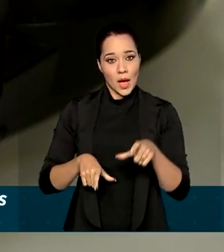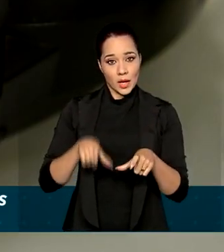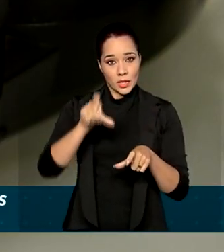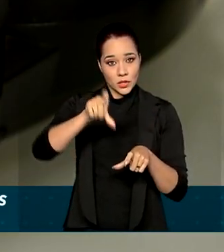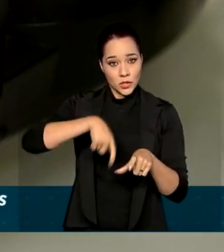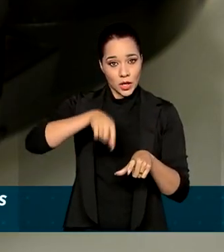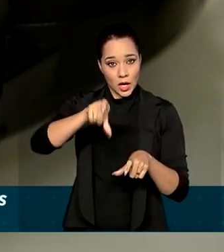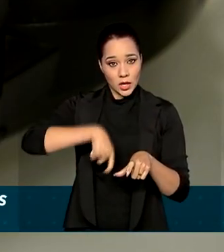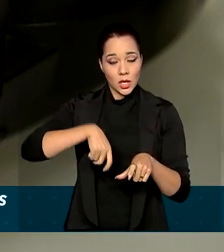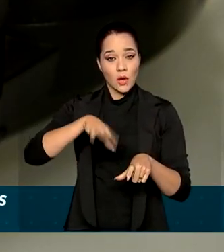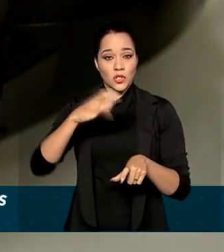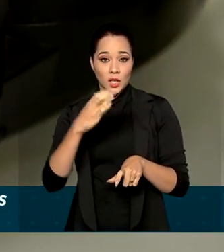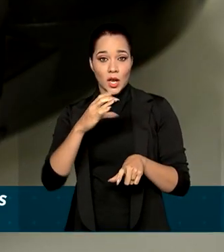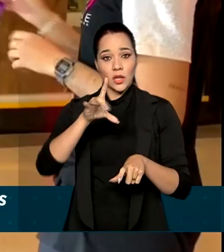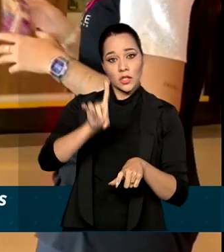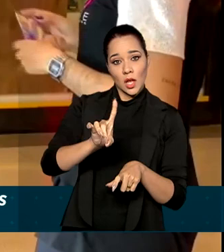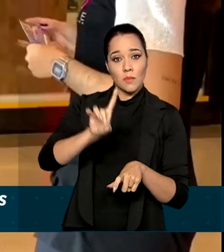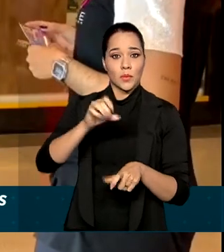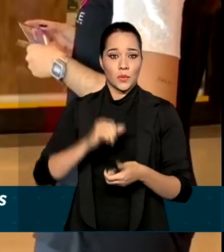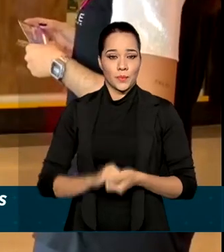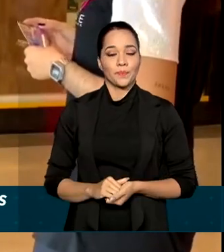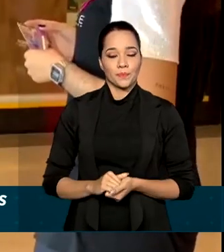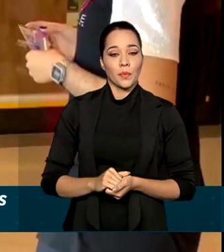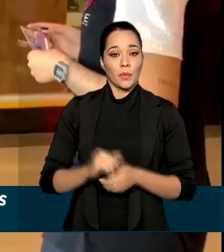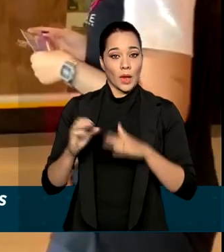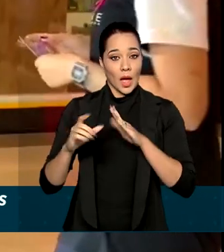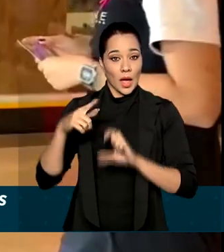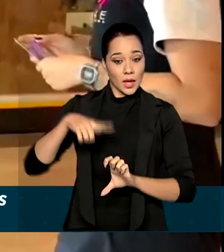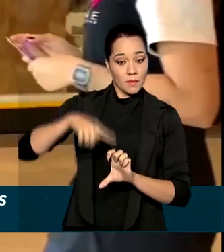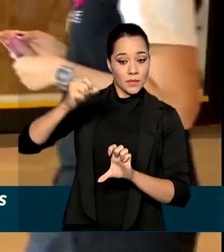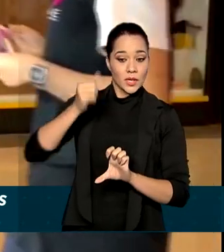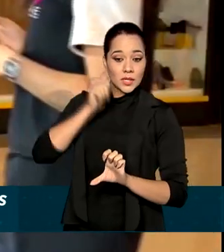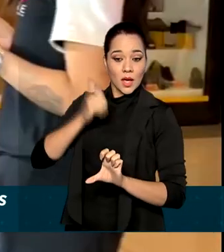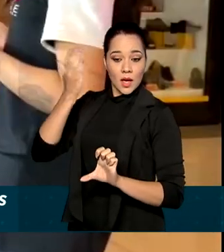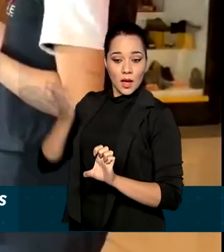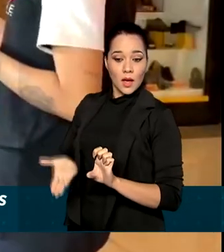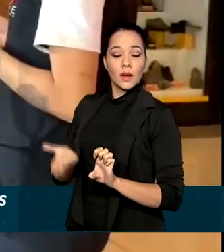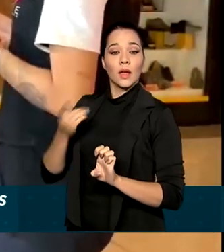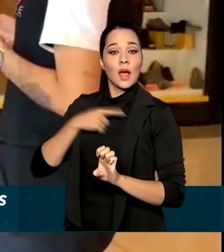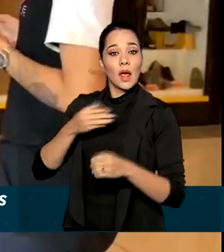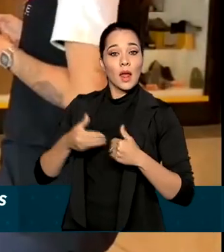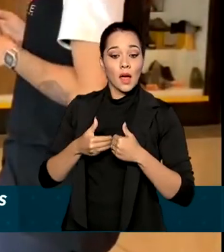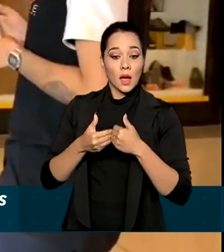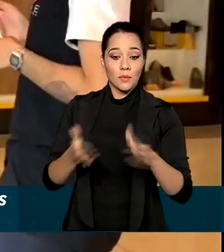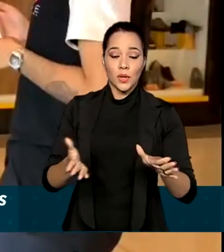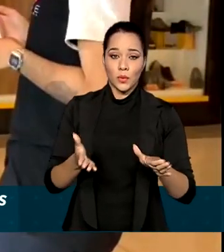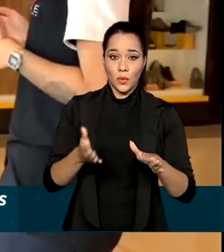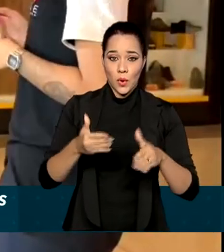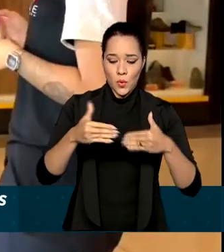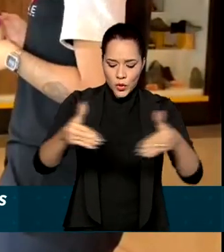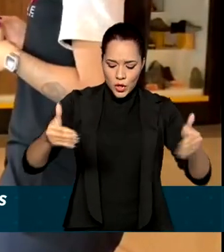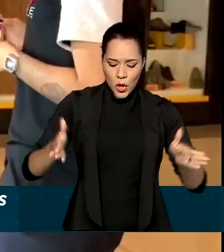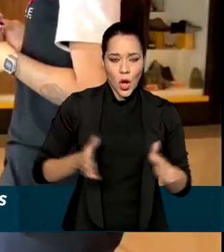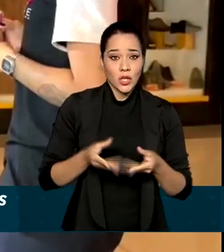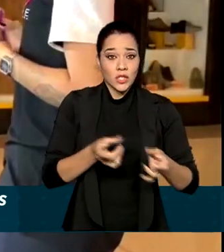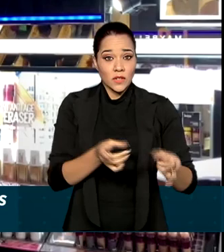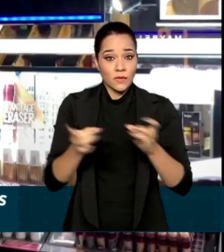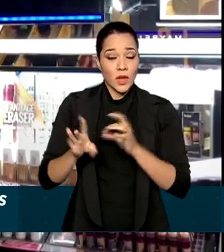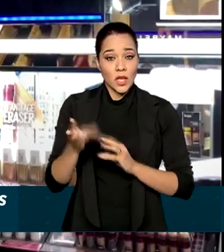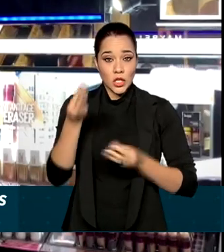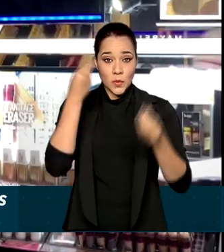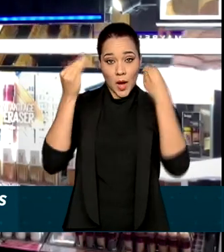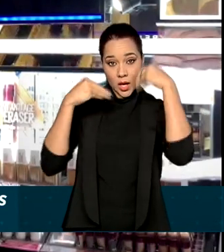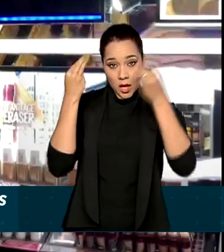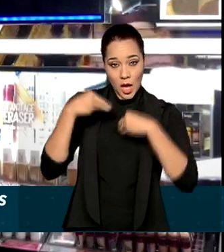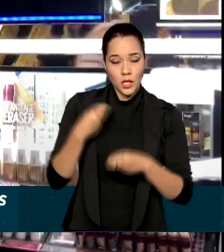crédito, débito ou pré-pago. A empresária Gabriela Marona abriu um quiosque especializado na venda de maquiagens